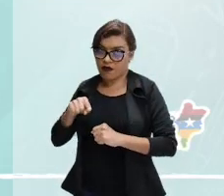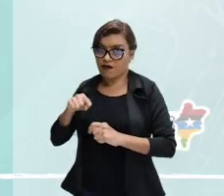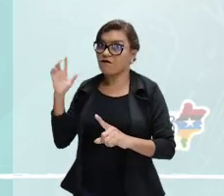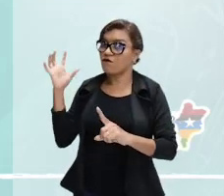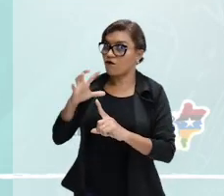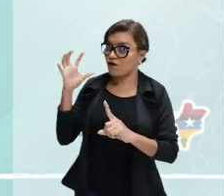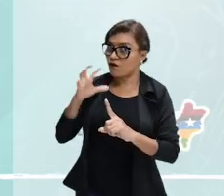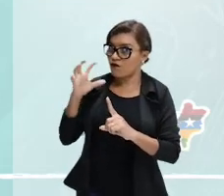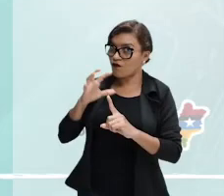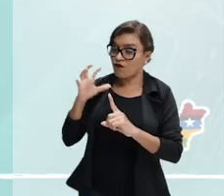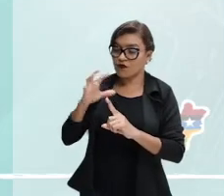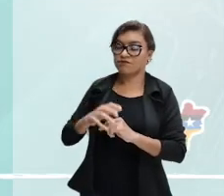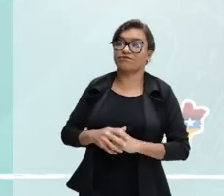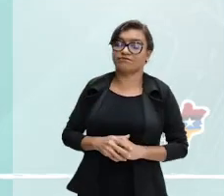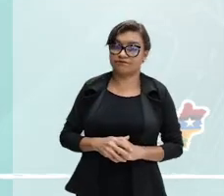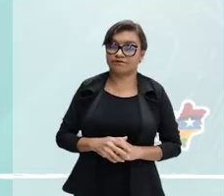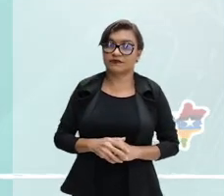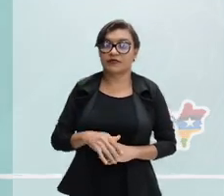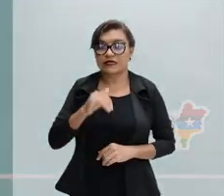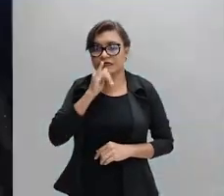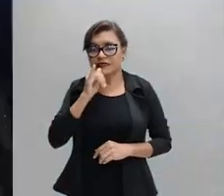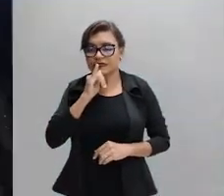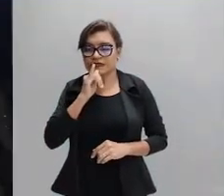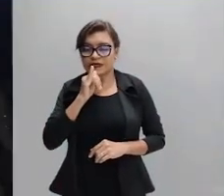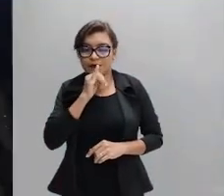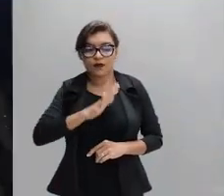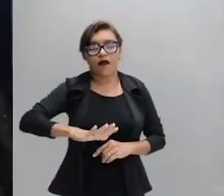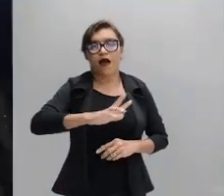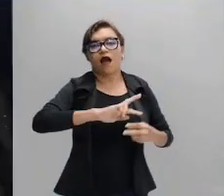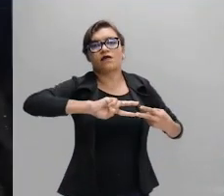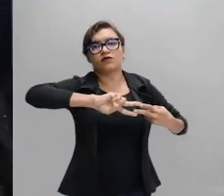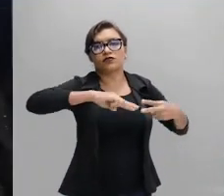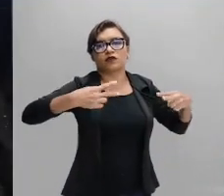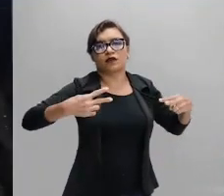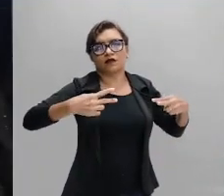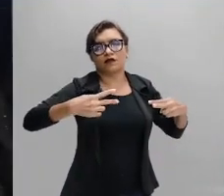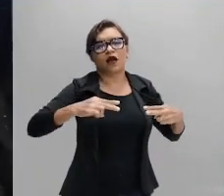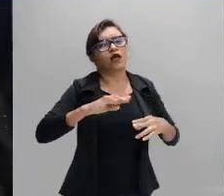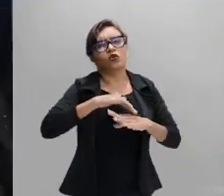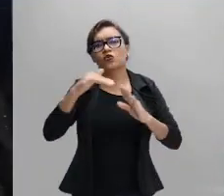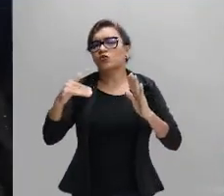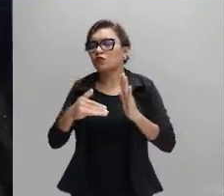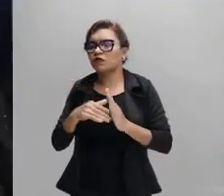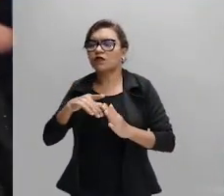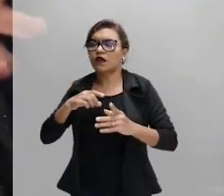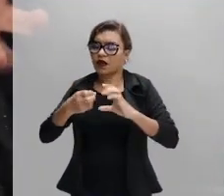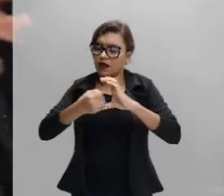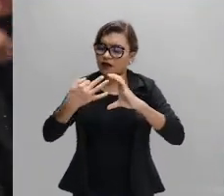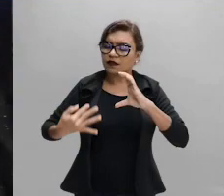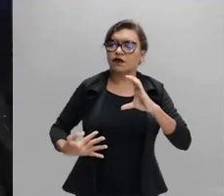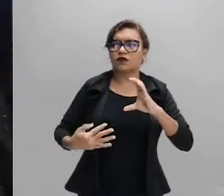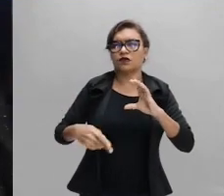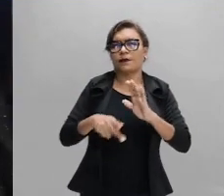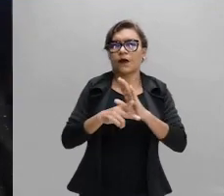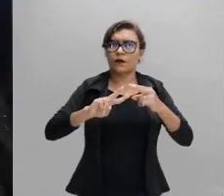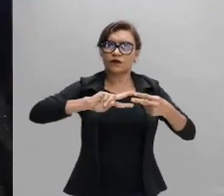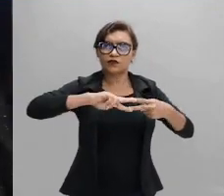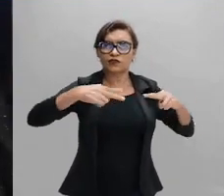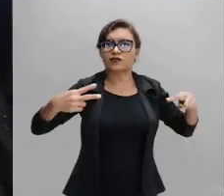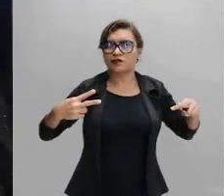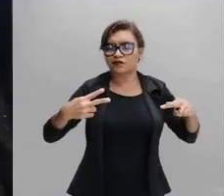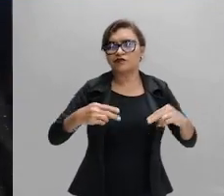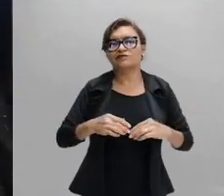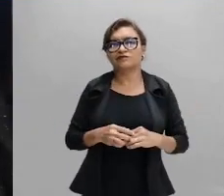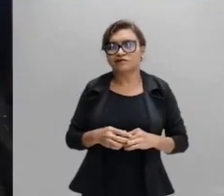causas. Os aspectos genéticos. Ora, todo mundo tem uma característica genética, todo mundo acaba aqui